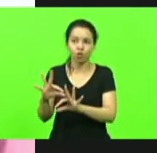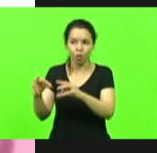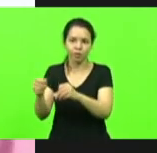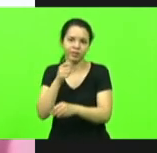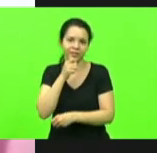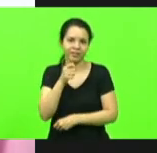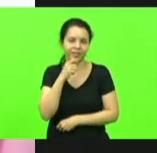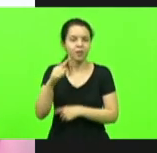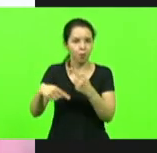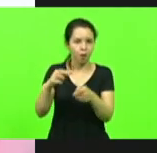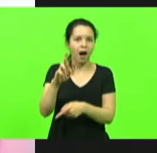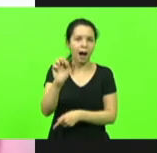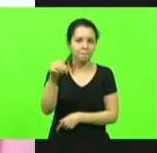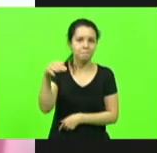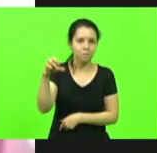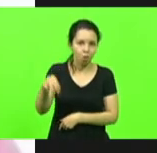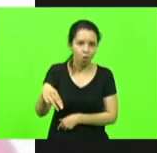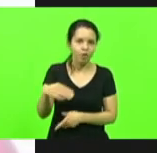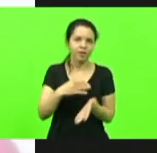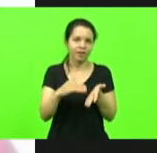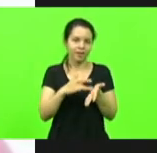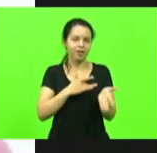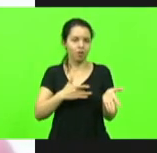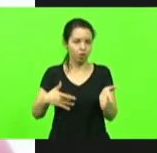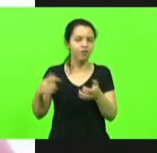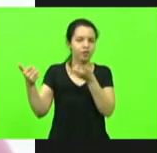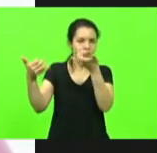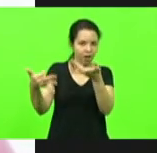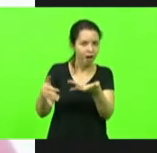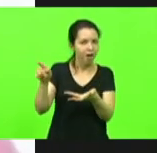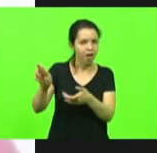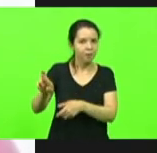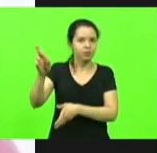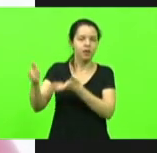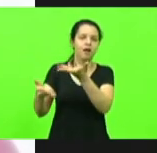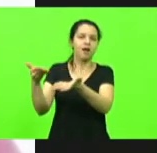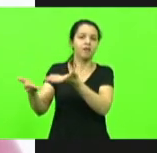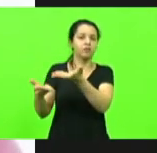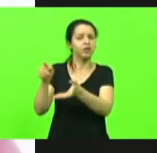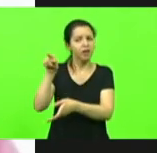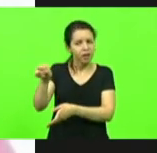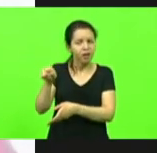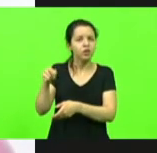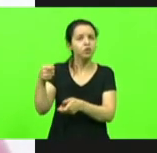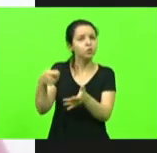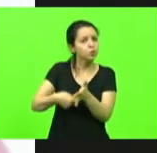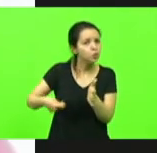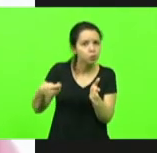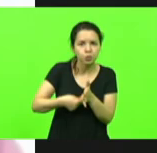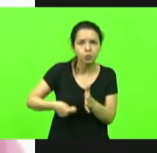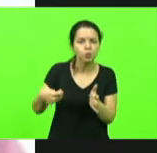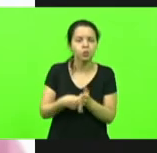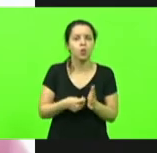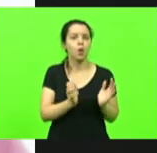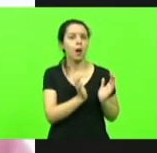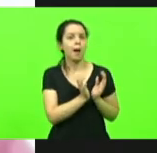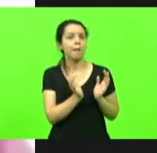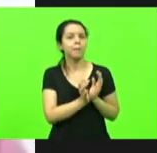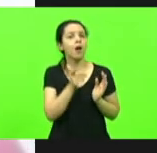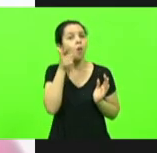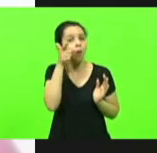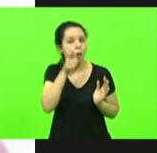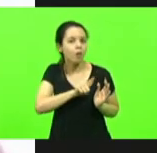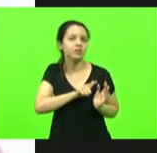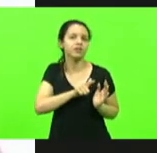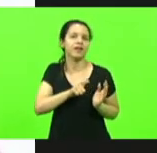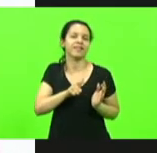da Secretaria da Saúde, falar que ele cuida disso, e ele foi uma pessoa que lutou muito para que as APAES tivessem esses processos,